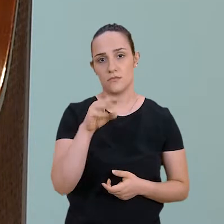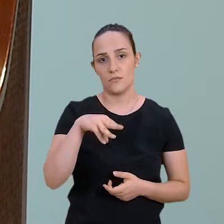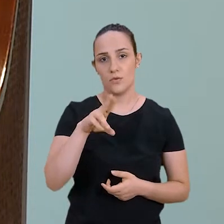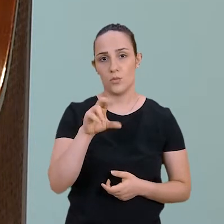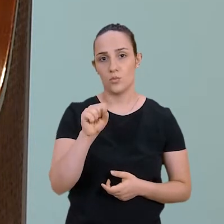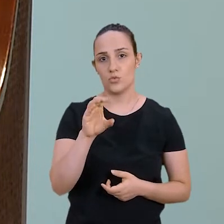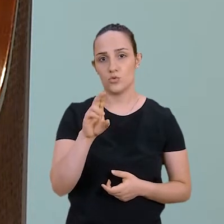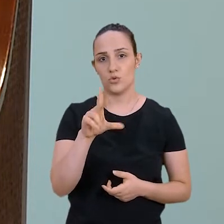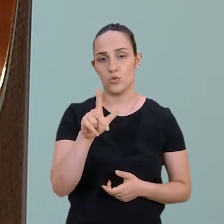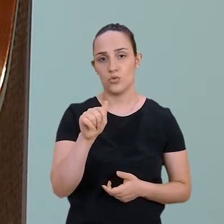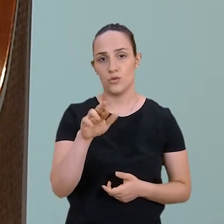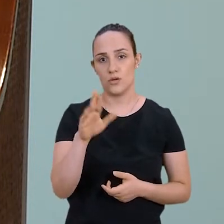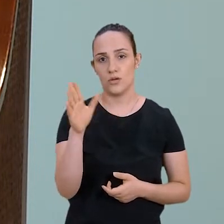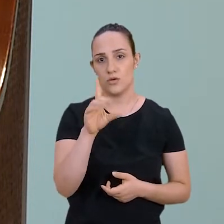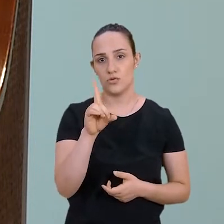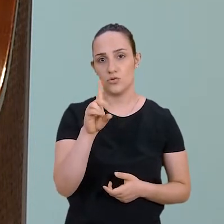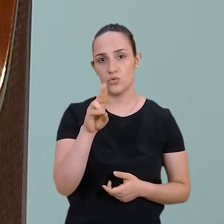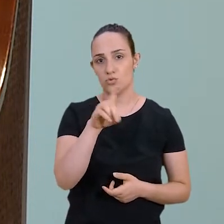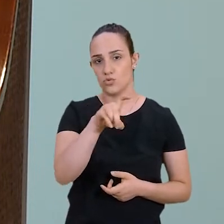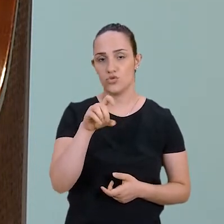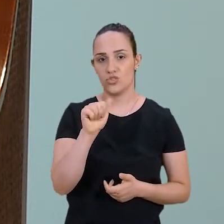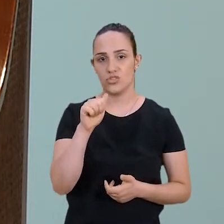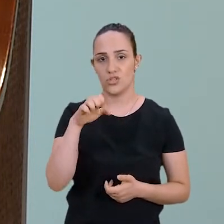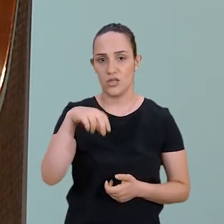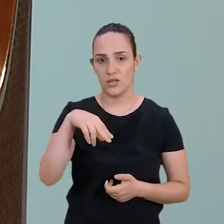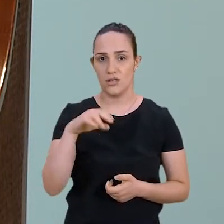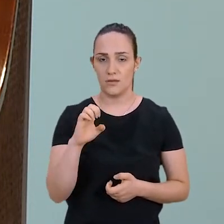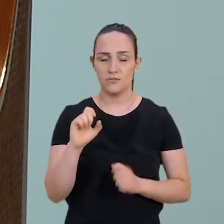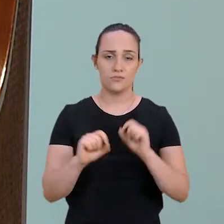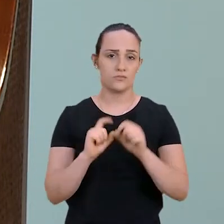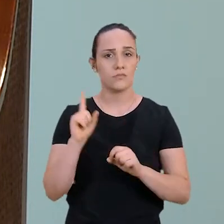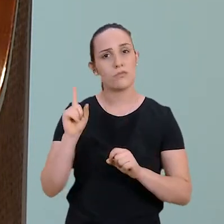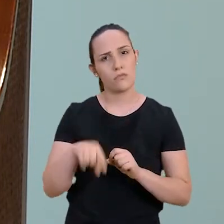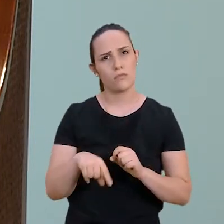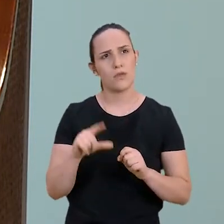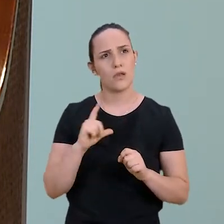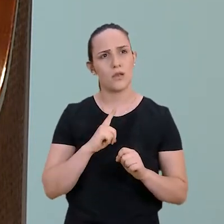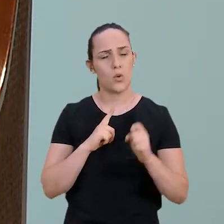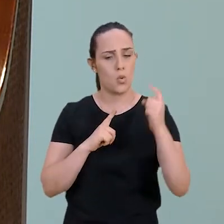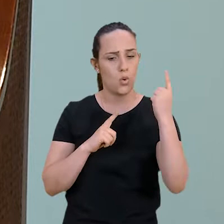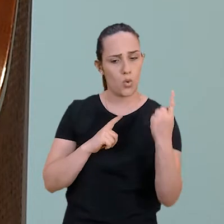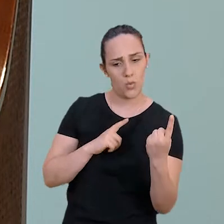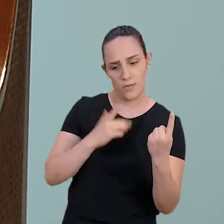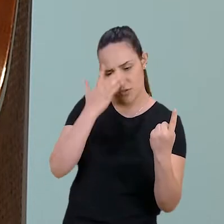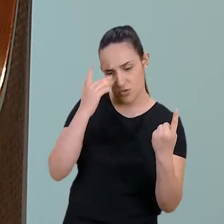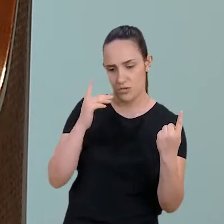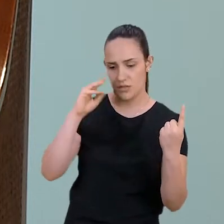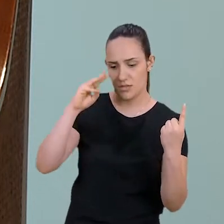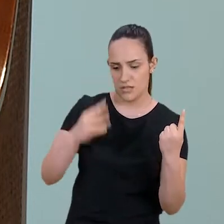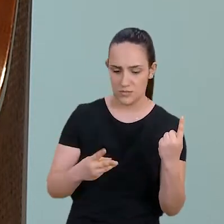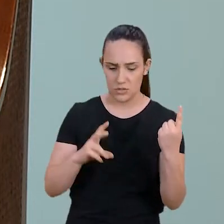mais incidentes no Brasil. Ela tem a incidência de 1 para cada 3.500